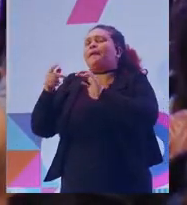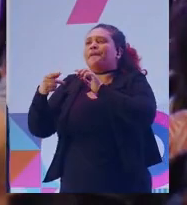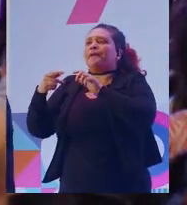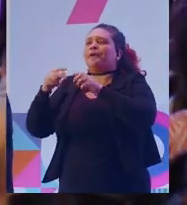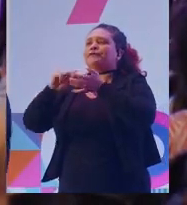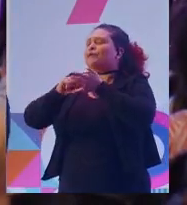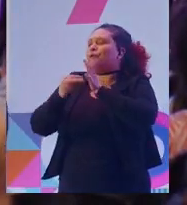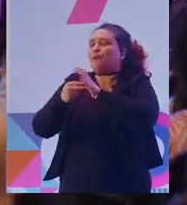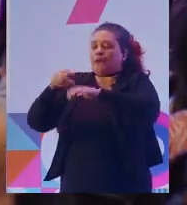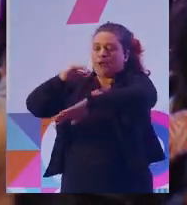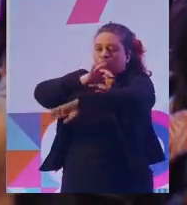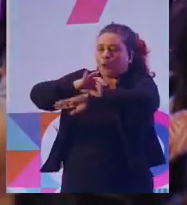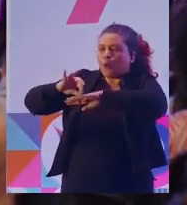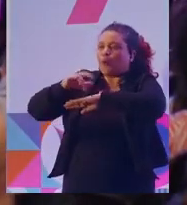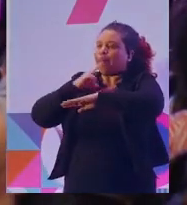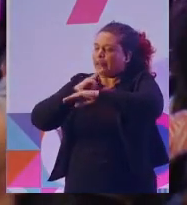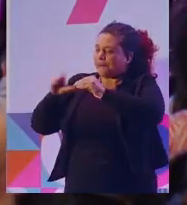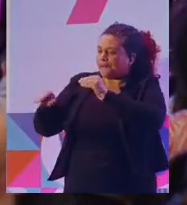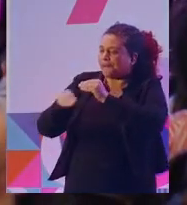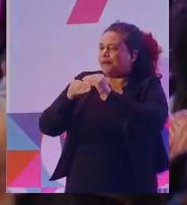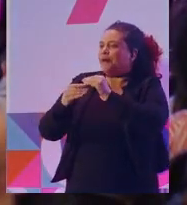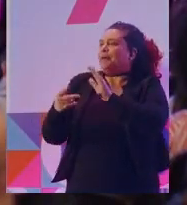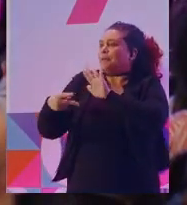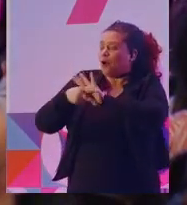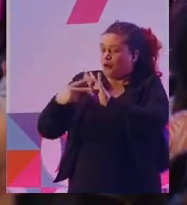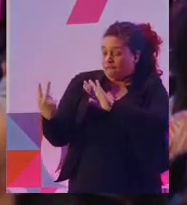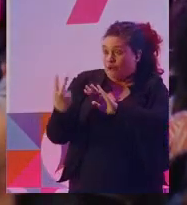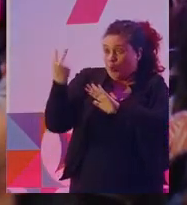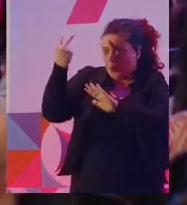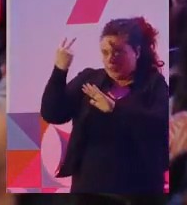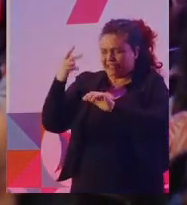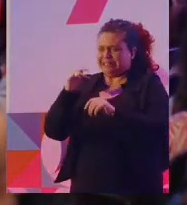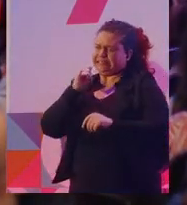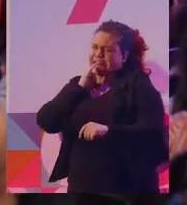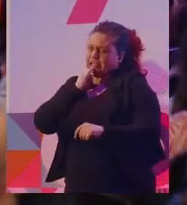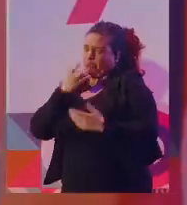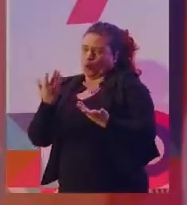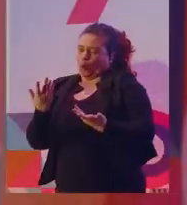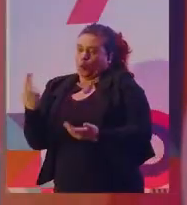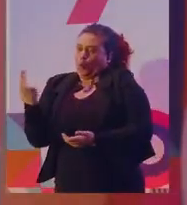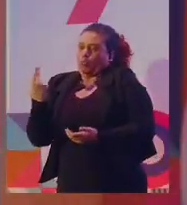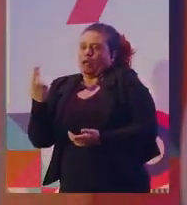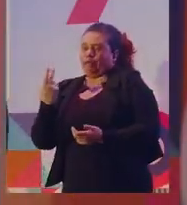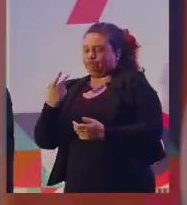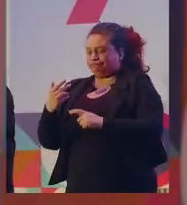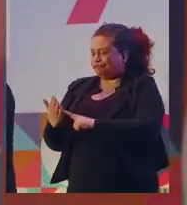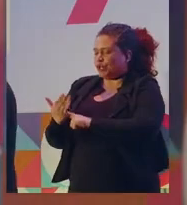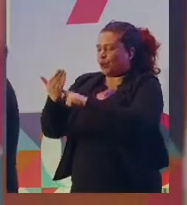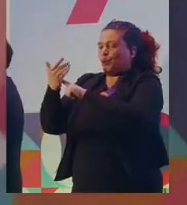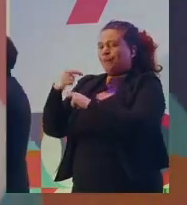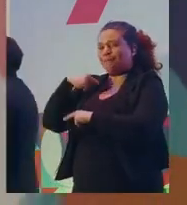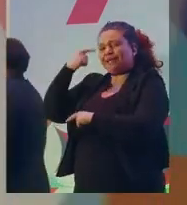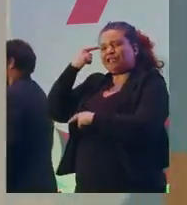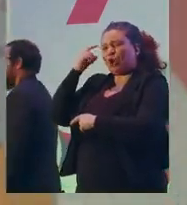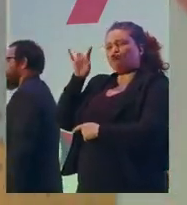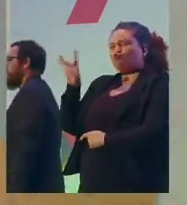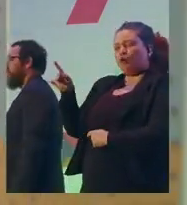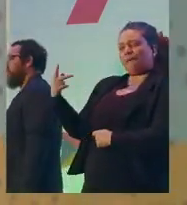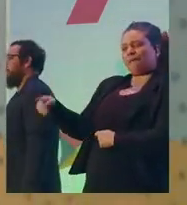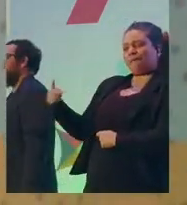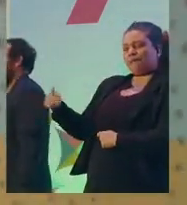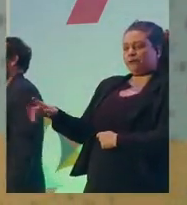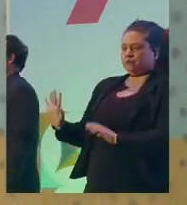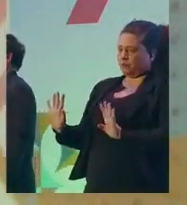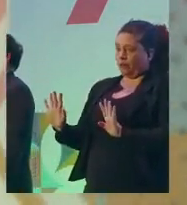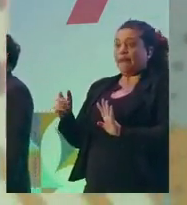Vamos pensar nos processos para agregar valor à companhia. É claro, eu não posso pensar em tecnologia só por pensar. Tenho que pensar em